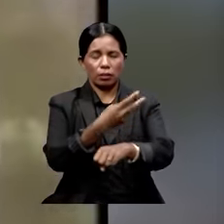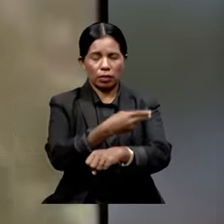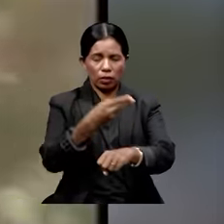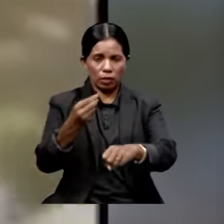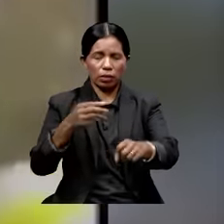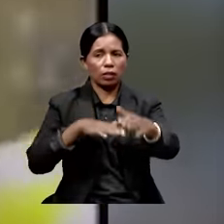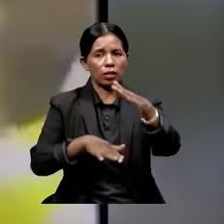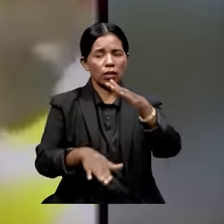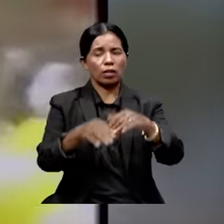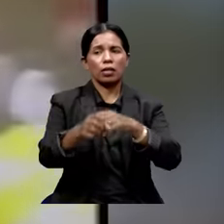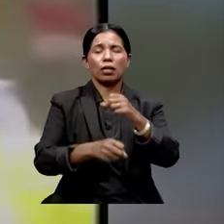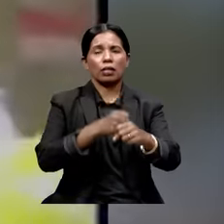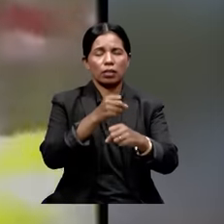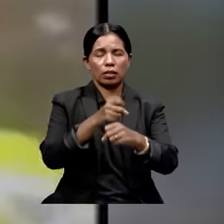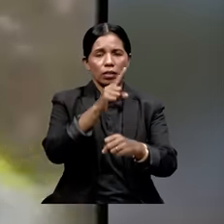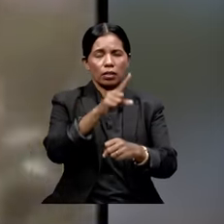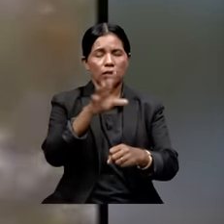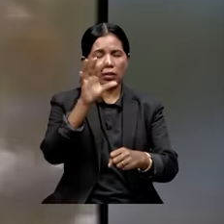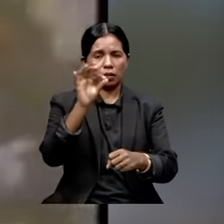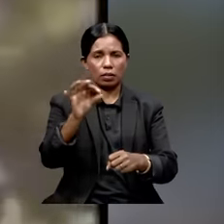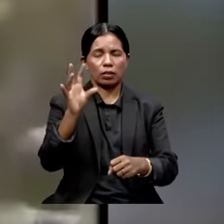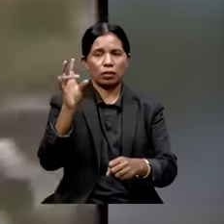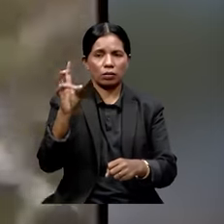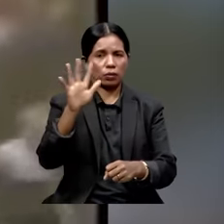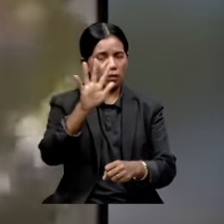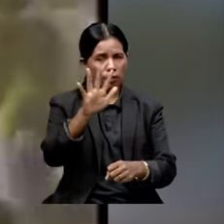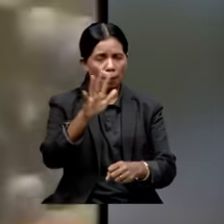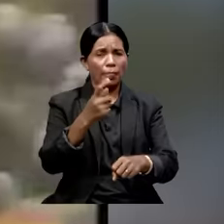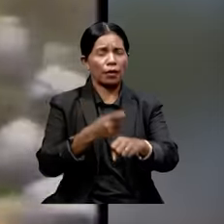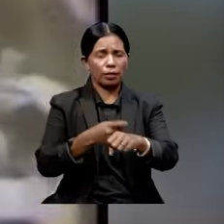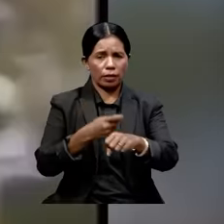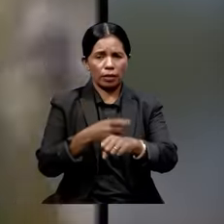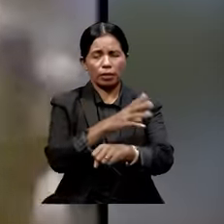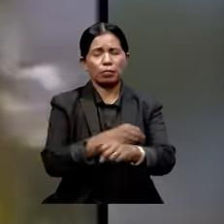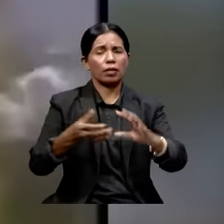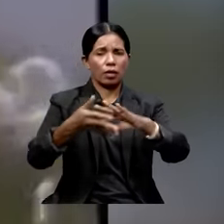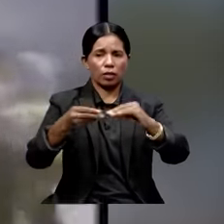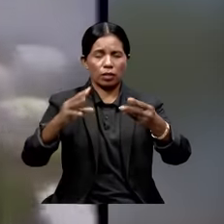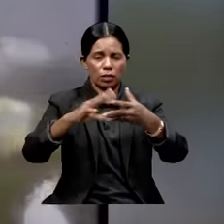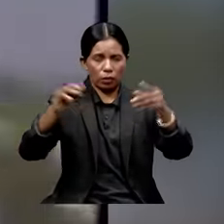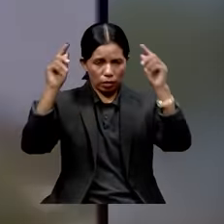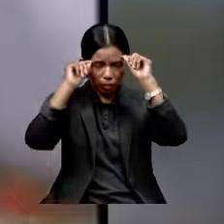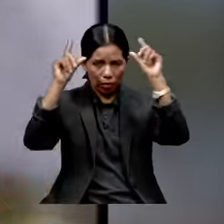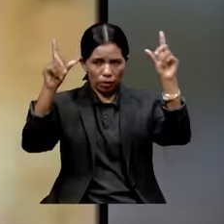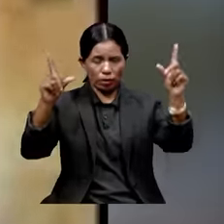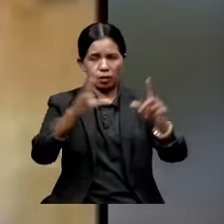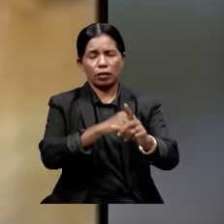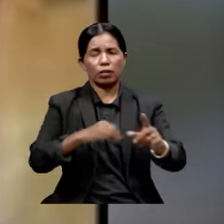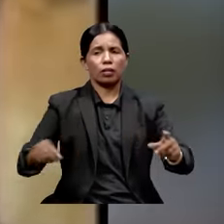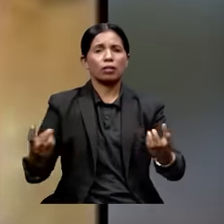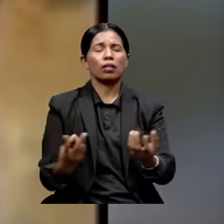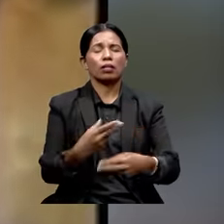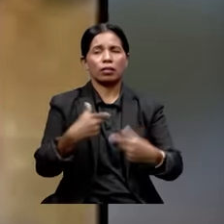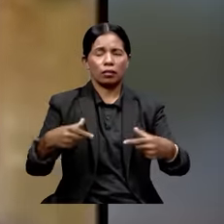Okos desde atina reunida a tosia retorno Loresilema. E a tempo crítico e a história Timor-Leste, né? E a período luta para a